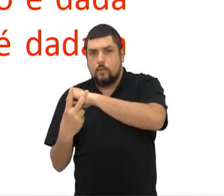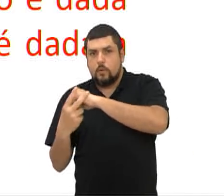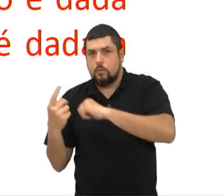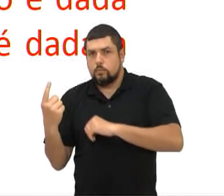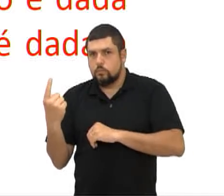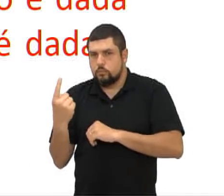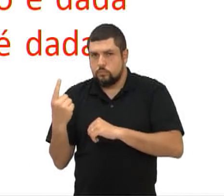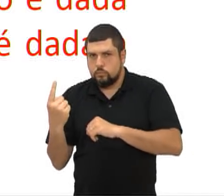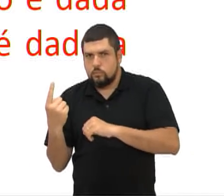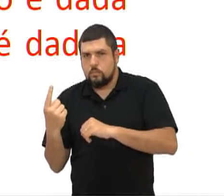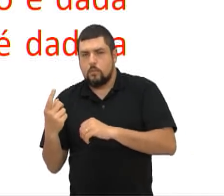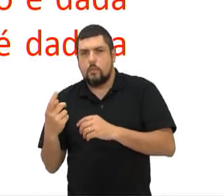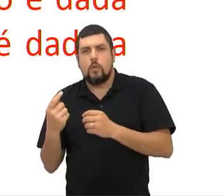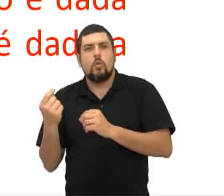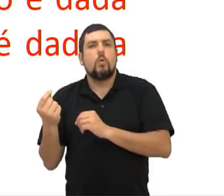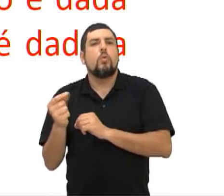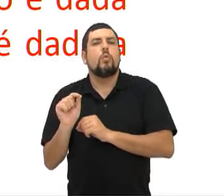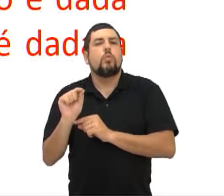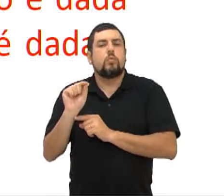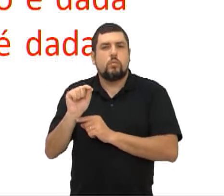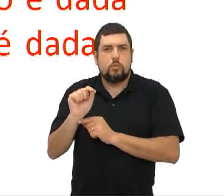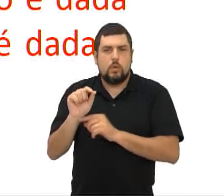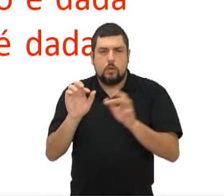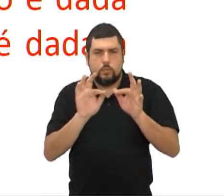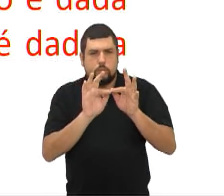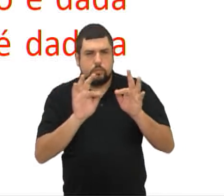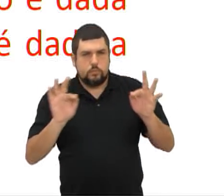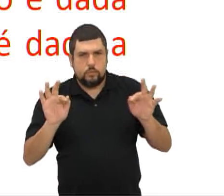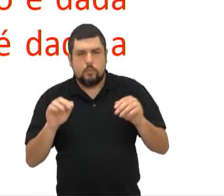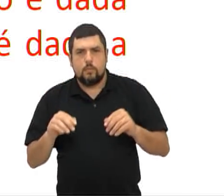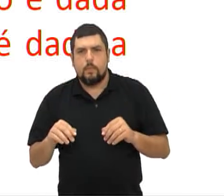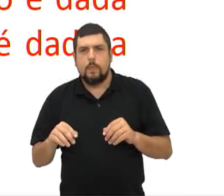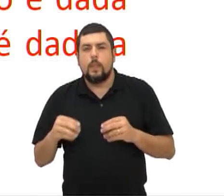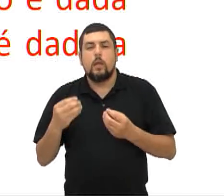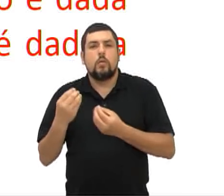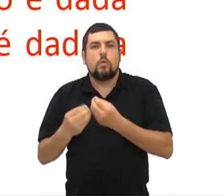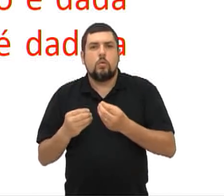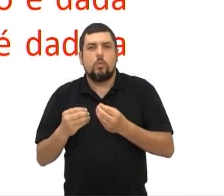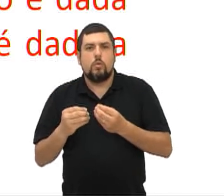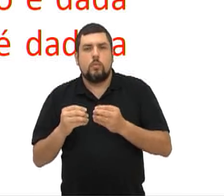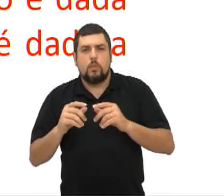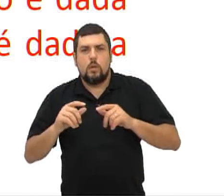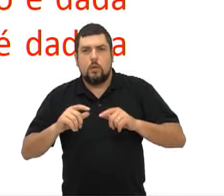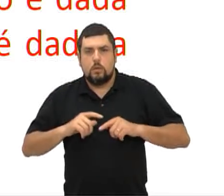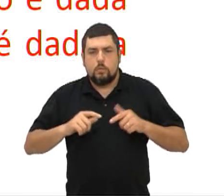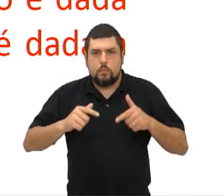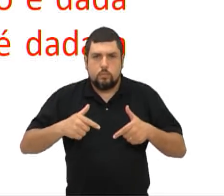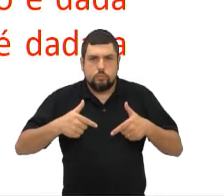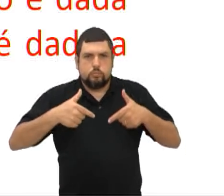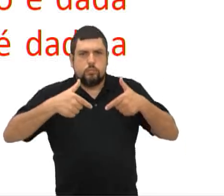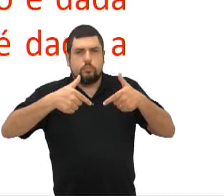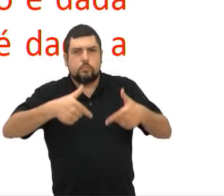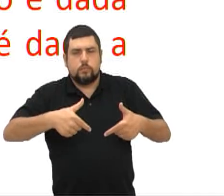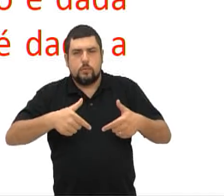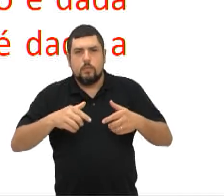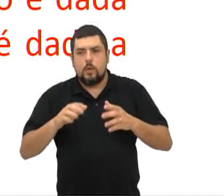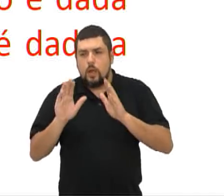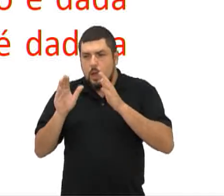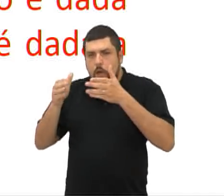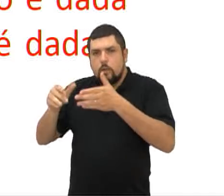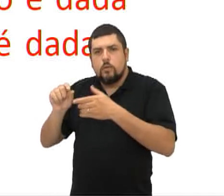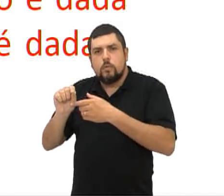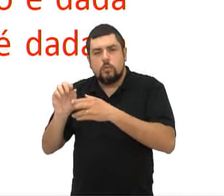singular, que é o caso aqui dessa minha oração, a ênfase da ação é dada ao primeiro sujeito. Então aqui,